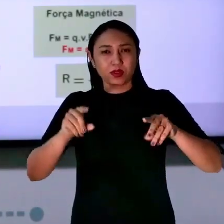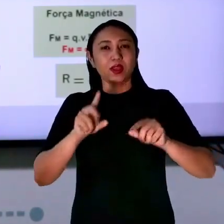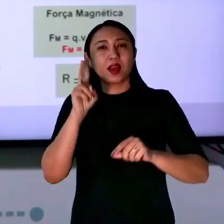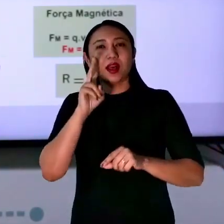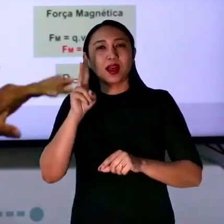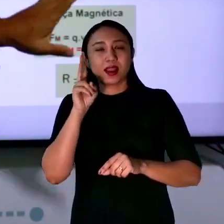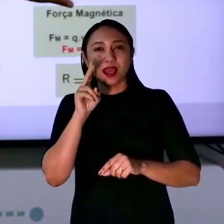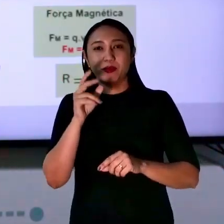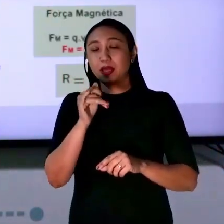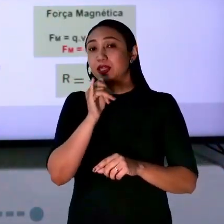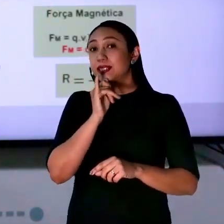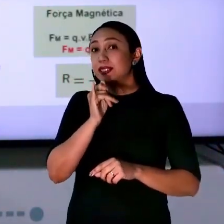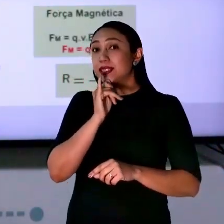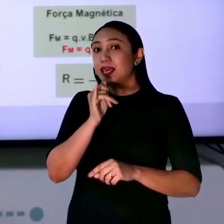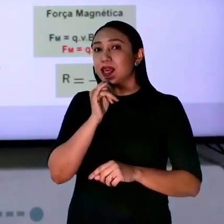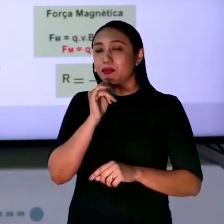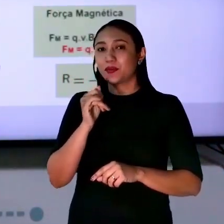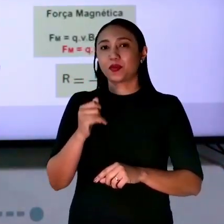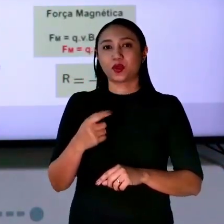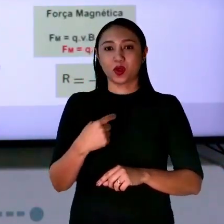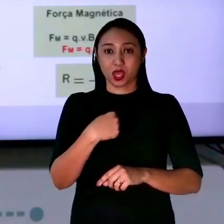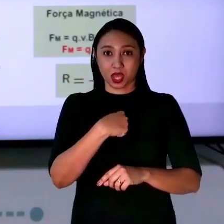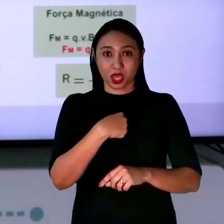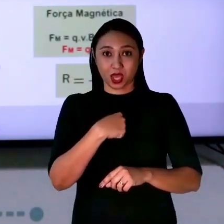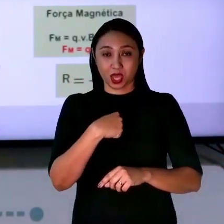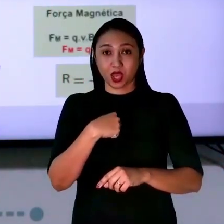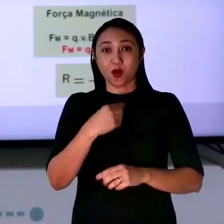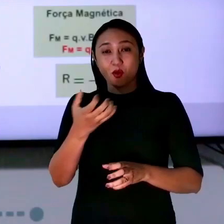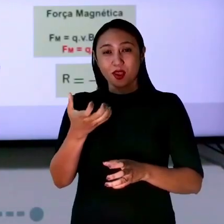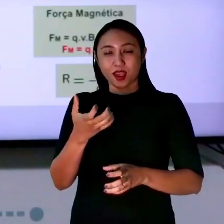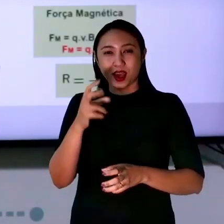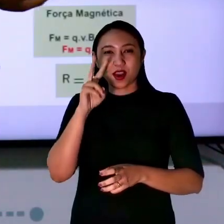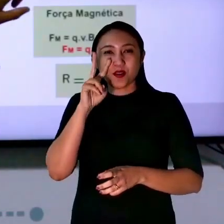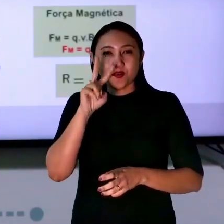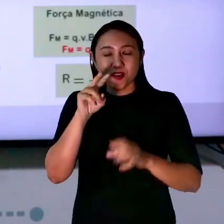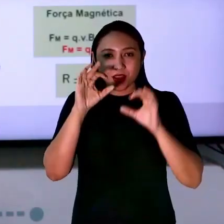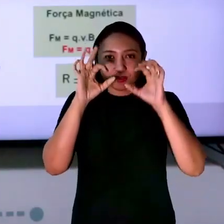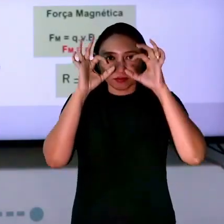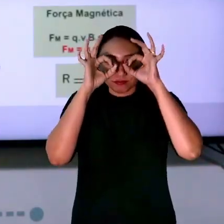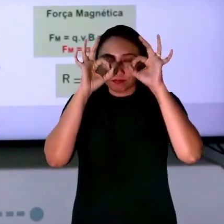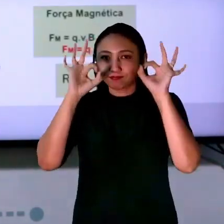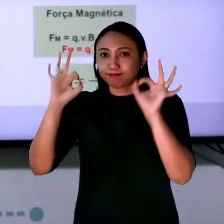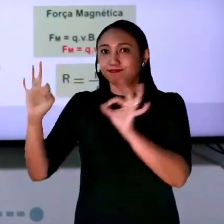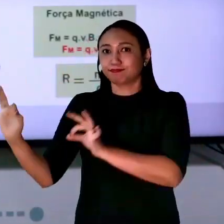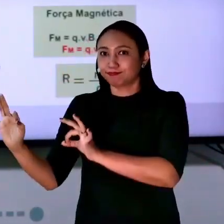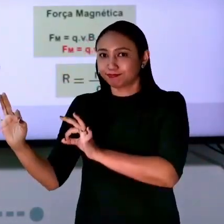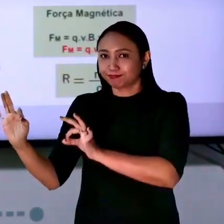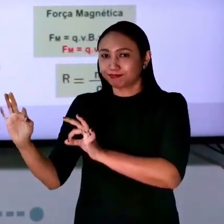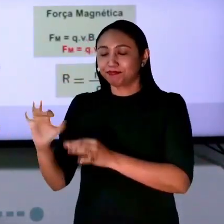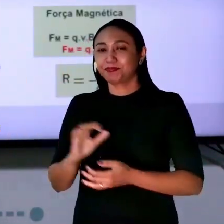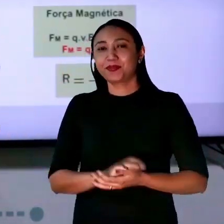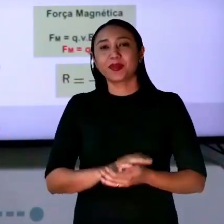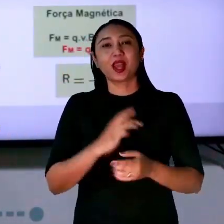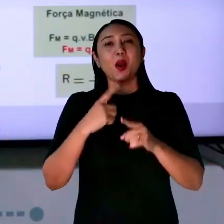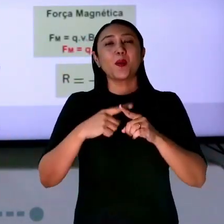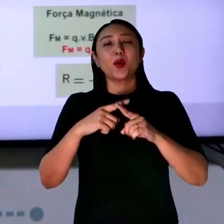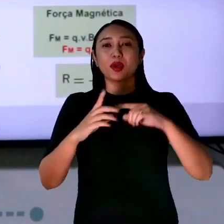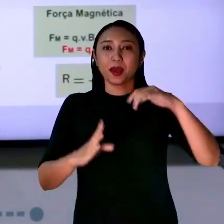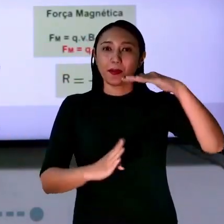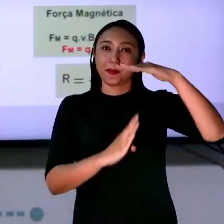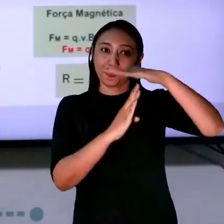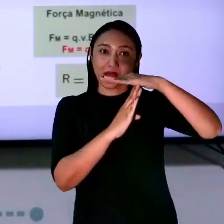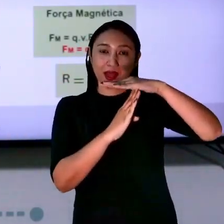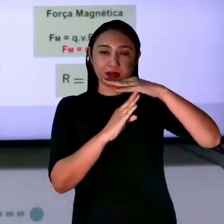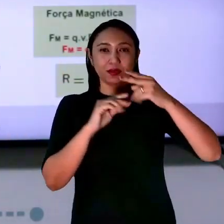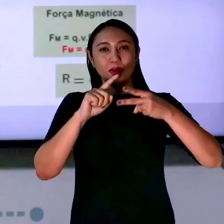sem óculos. Então, esses casos aqui estão mostrando o quê? Que eu posso ter a força magnética máxima. Mas por que ela foi máxima nesses